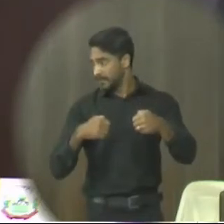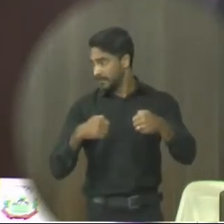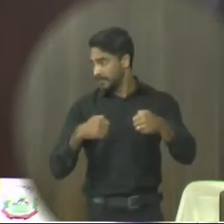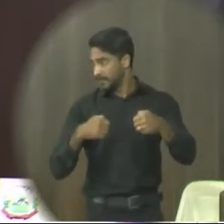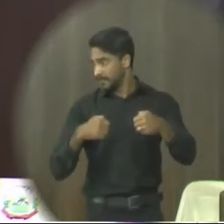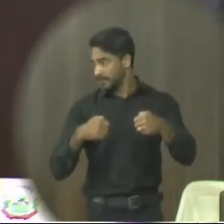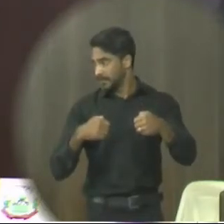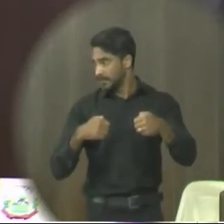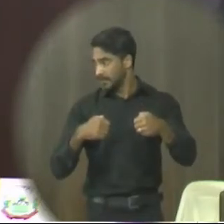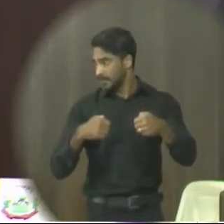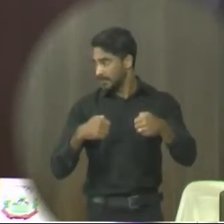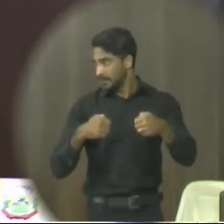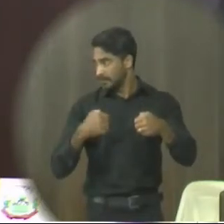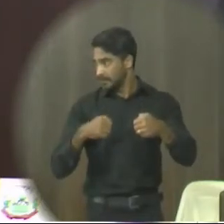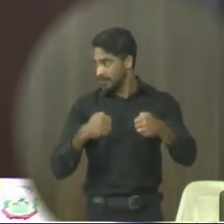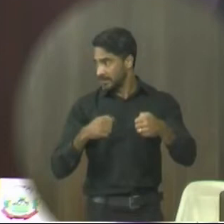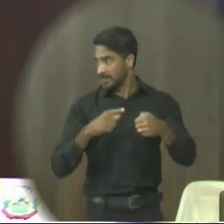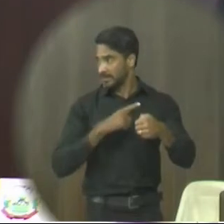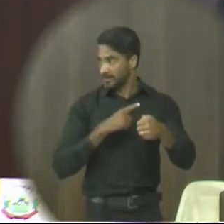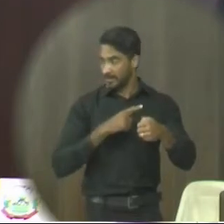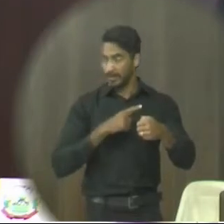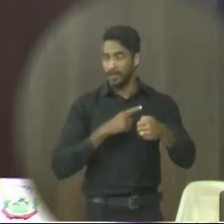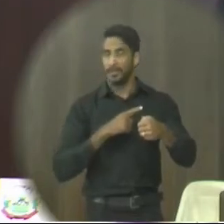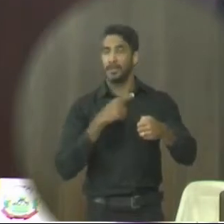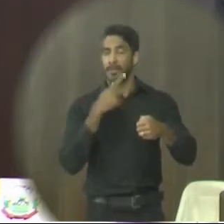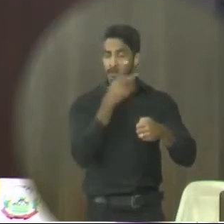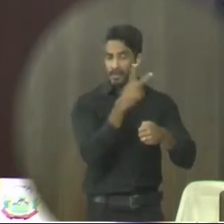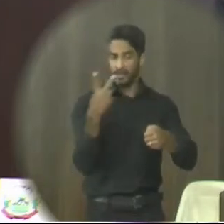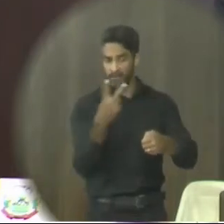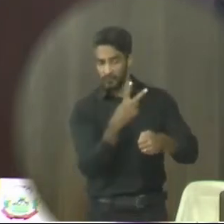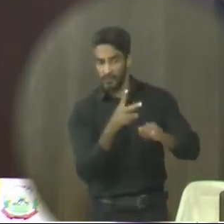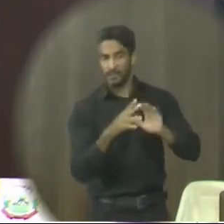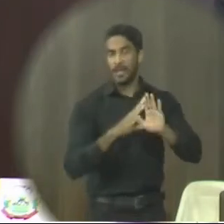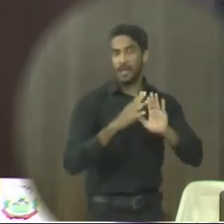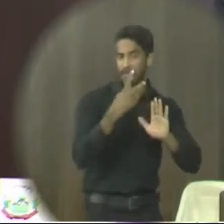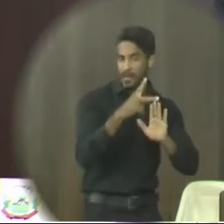dessas regressas casas legislativas.